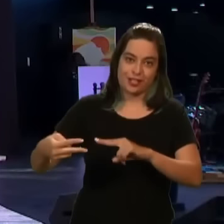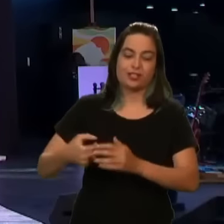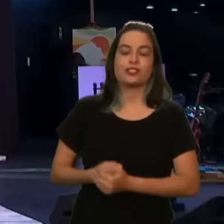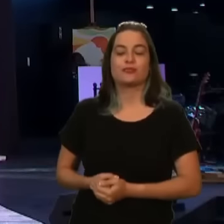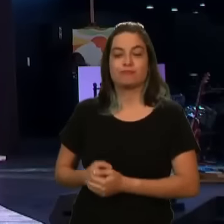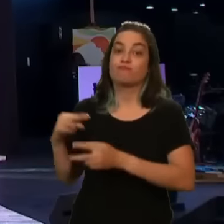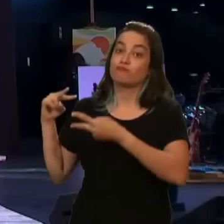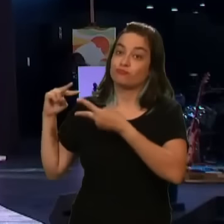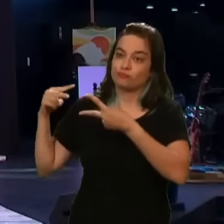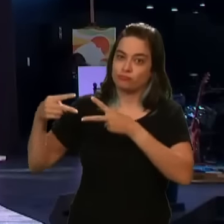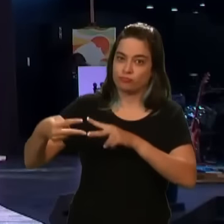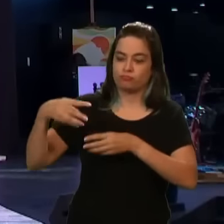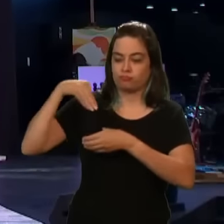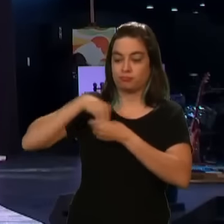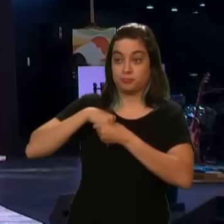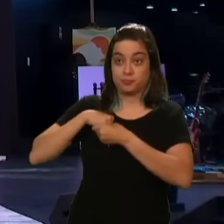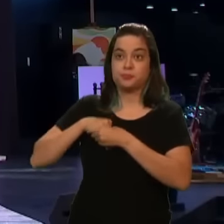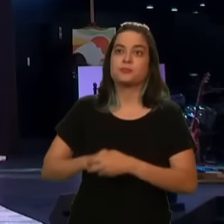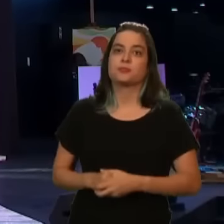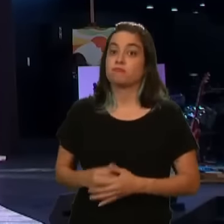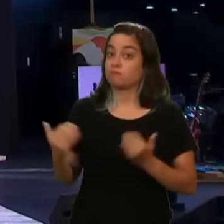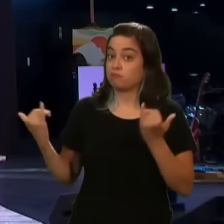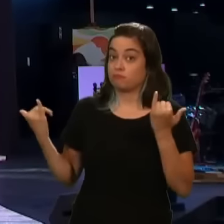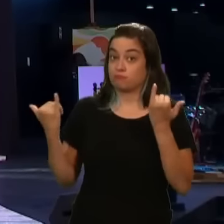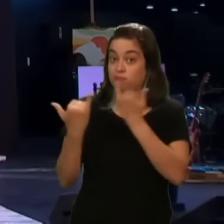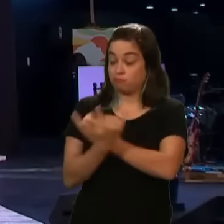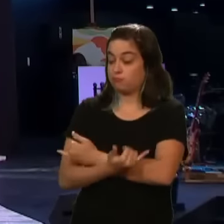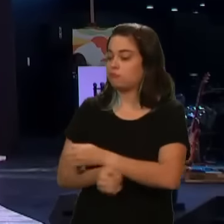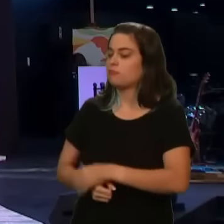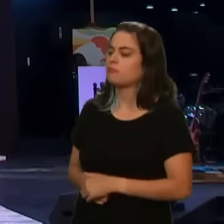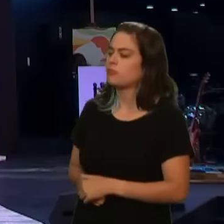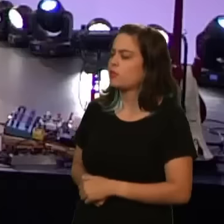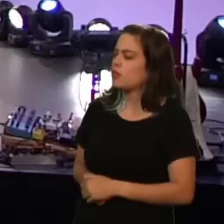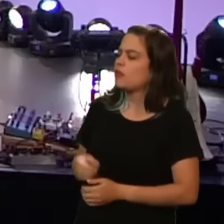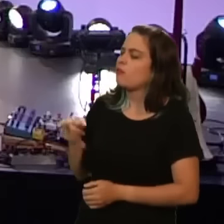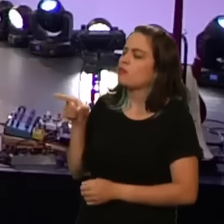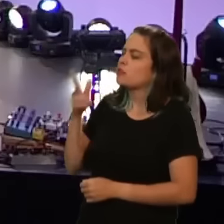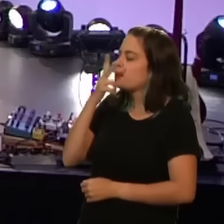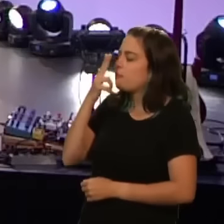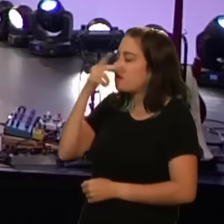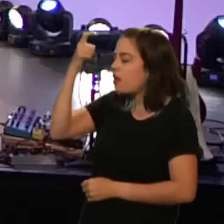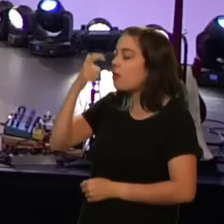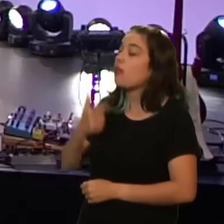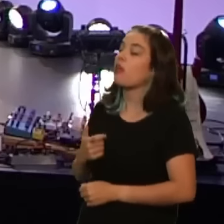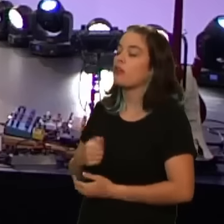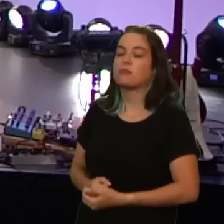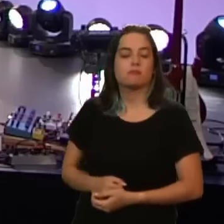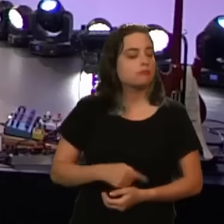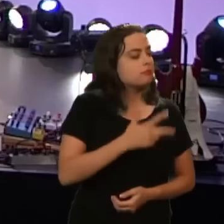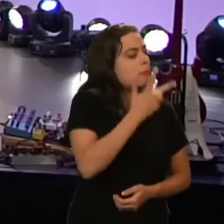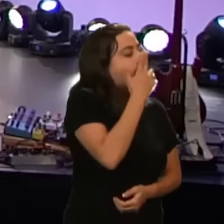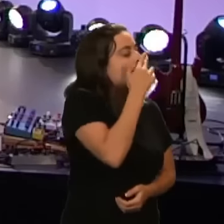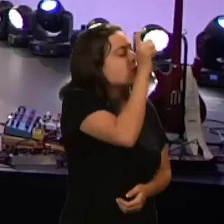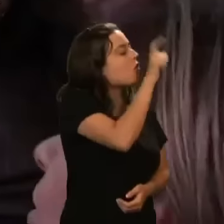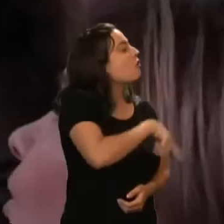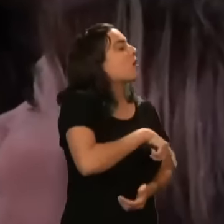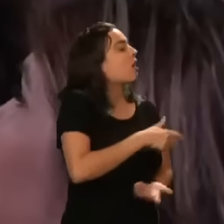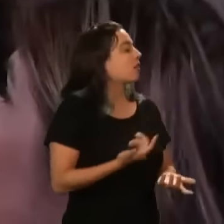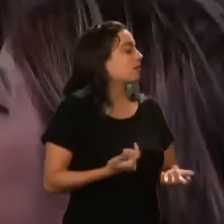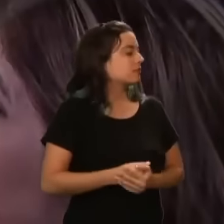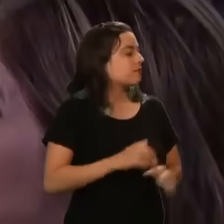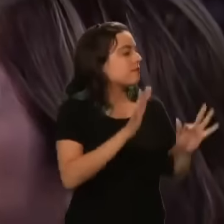herança genética. Né? Conta aí para a irmã do seu lado com quem na família que você se parece. O pessoal fala que você parece mais com